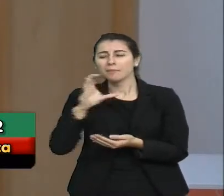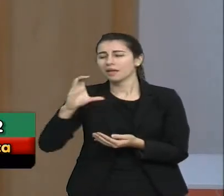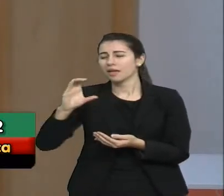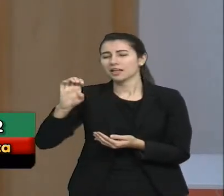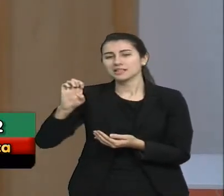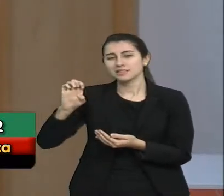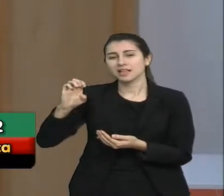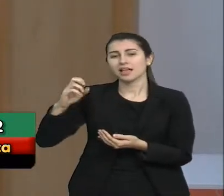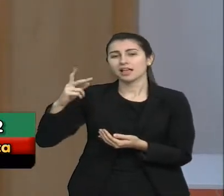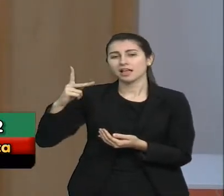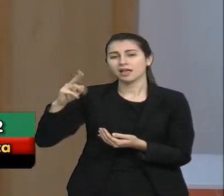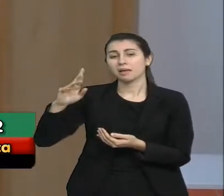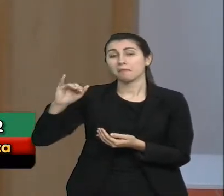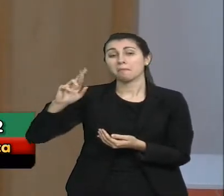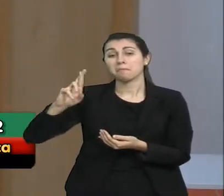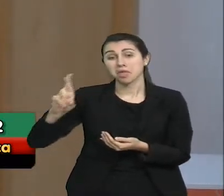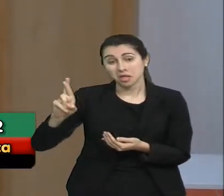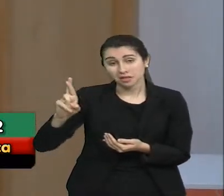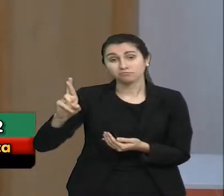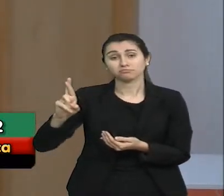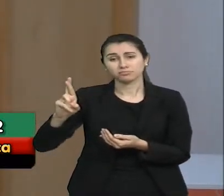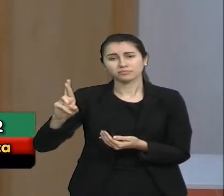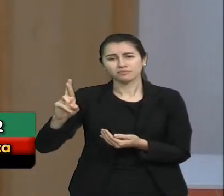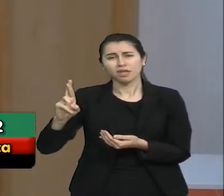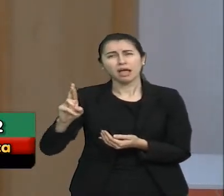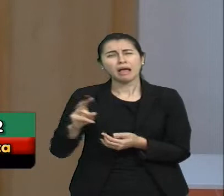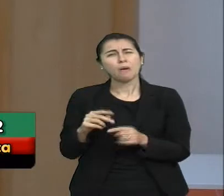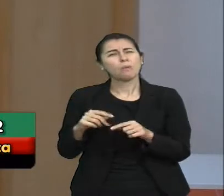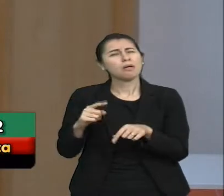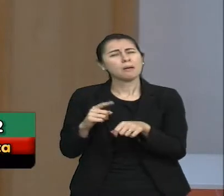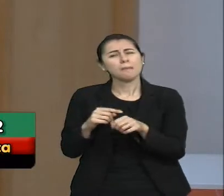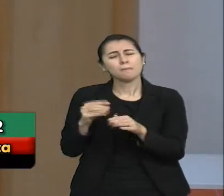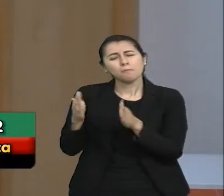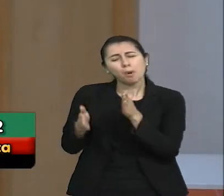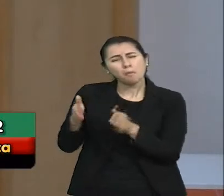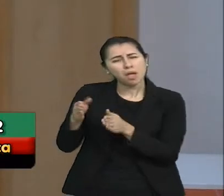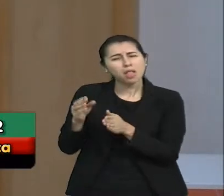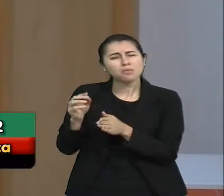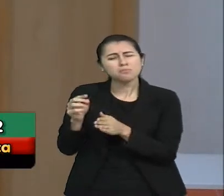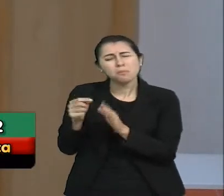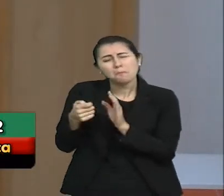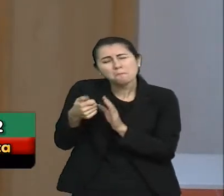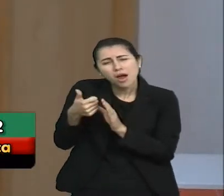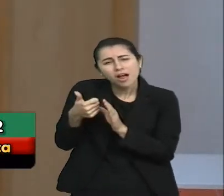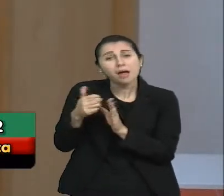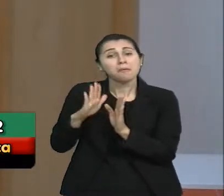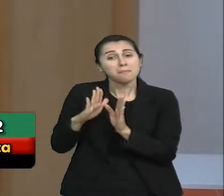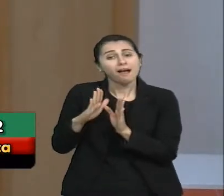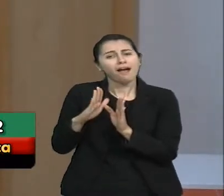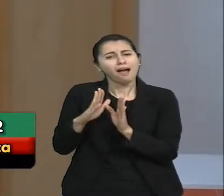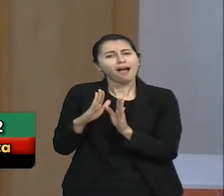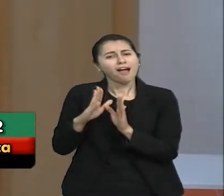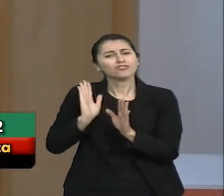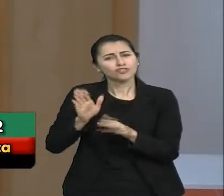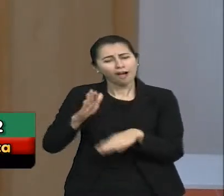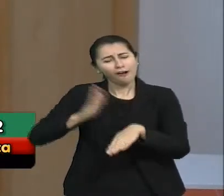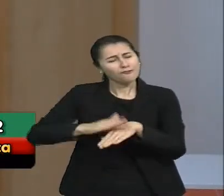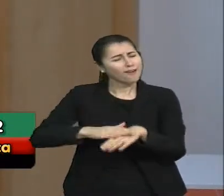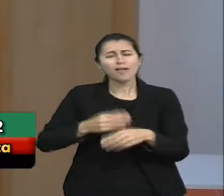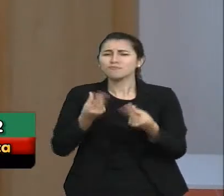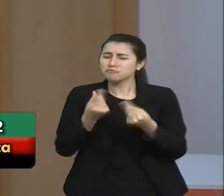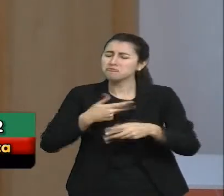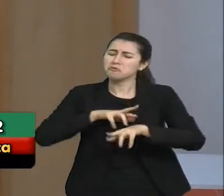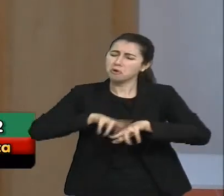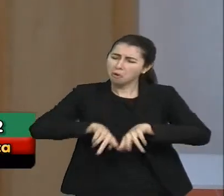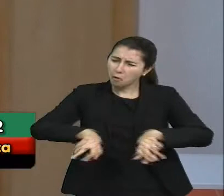atividades, implantou e executou grandes projetos, mostrando que essa é uma gestão de muito trabalho e comprometimento.